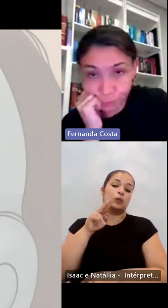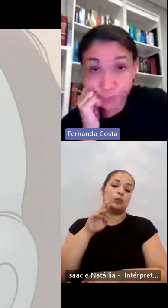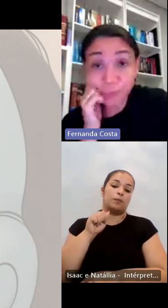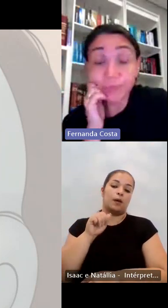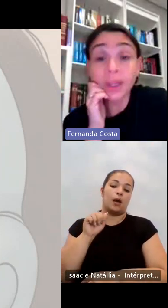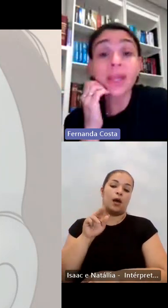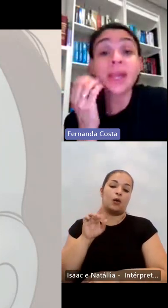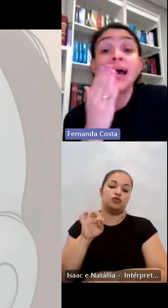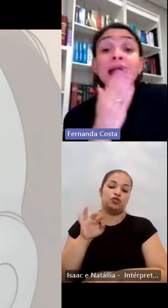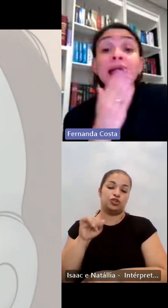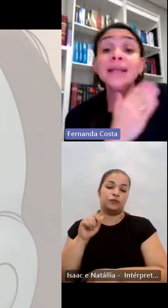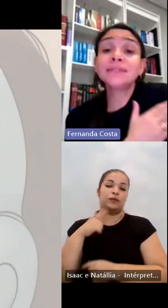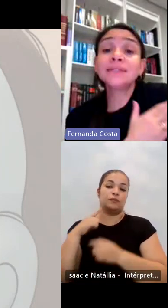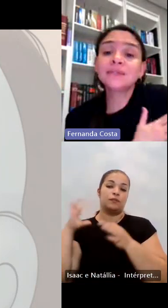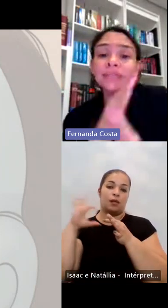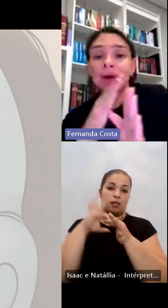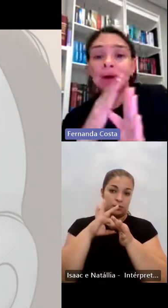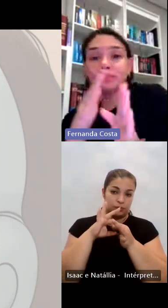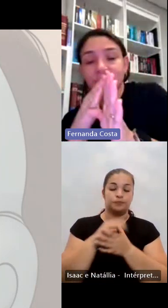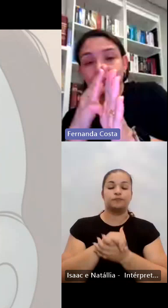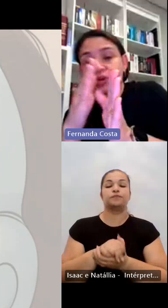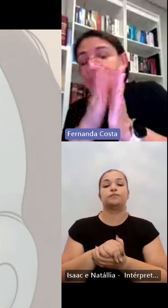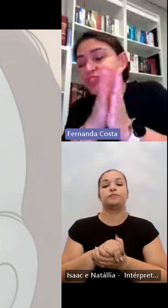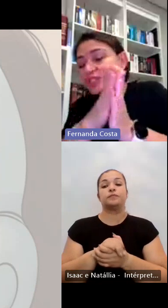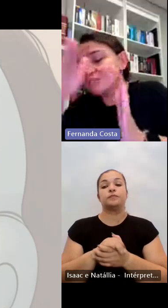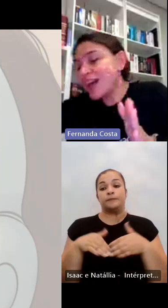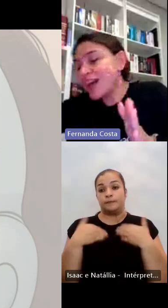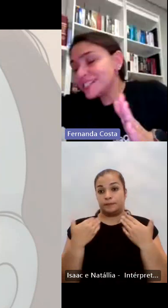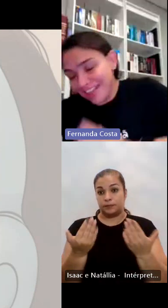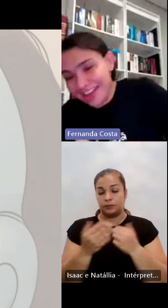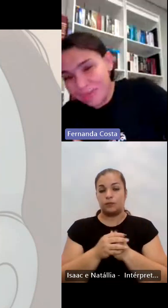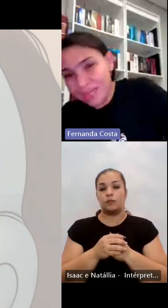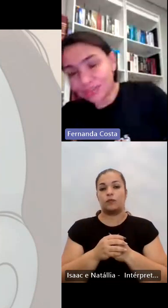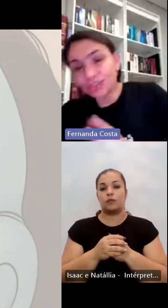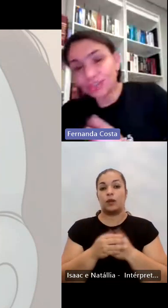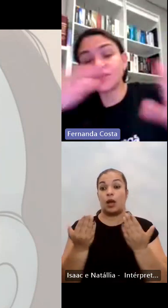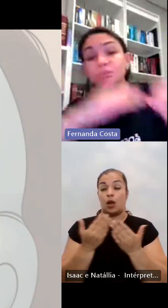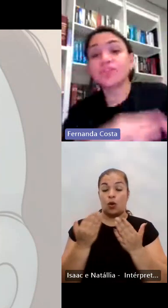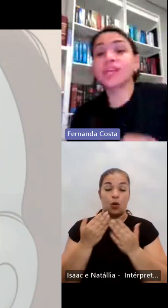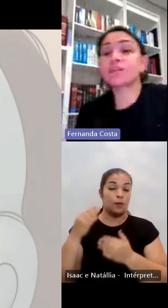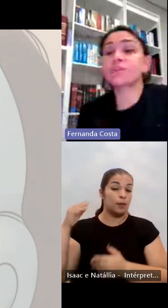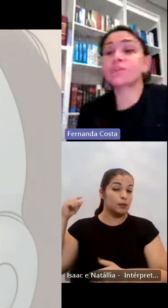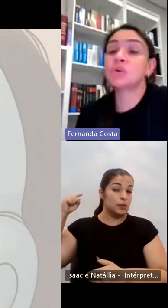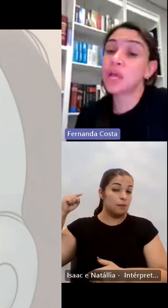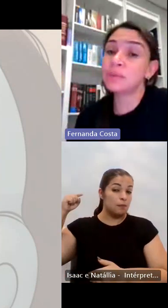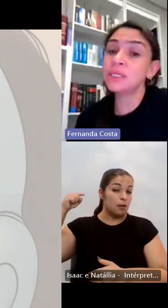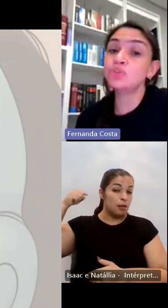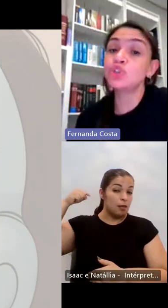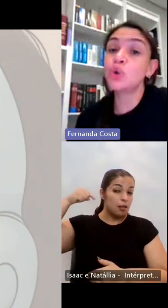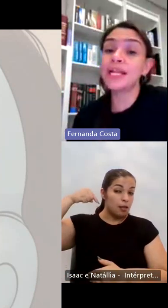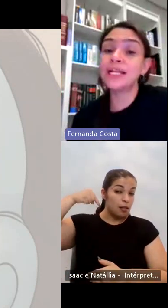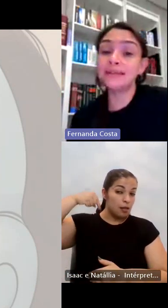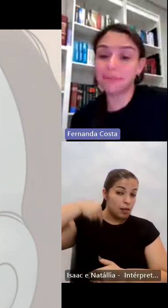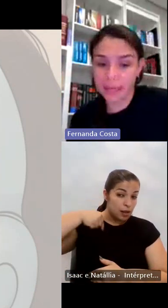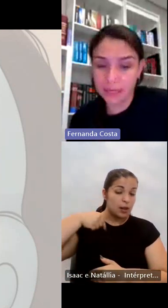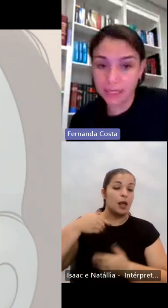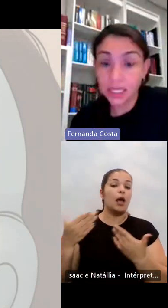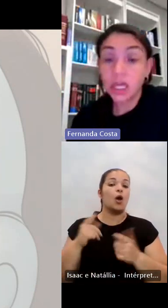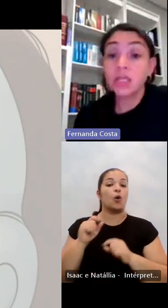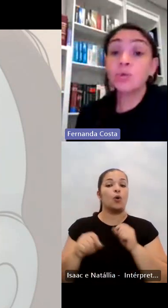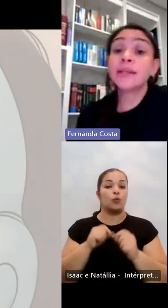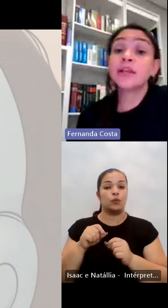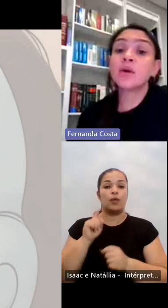faringe. Entrando, então, como se diz, mais internamente, nós vamos chegar no que nós chamamos de orelha